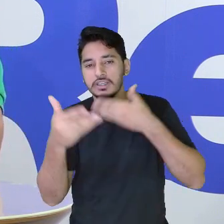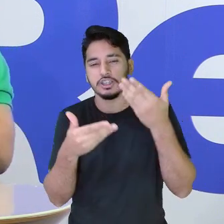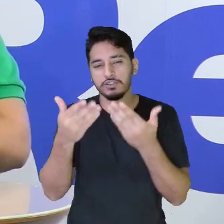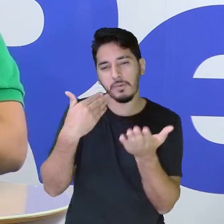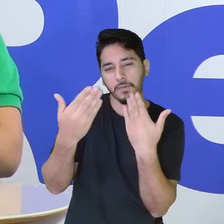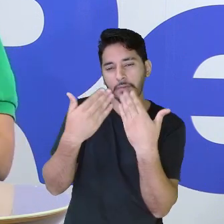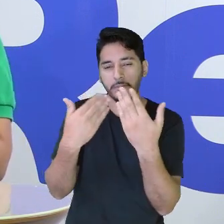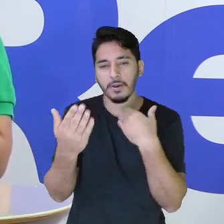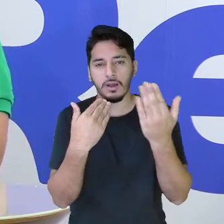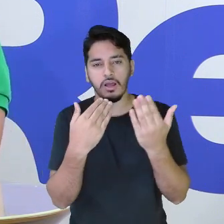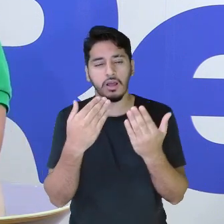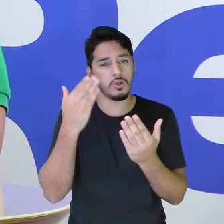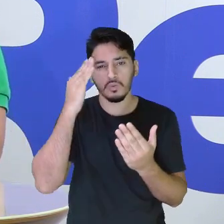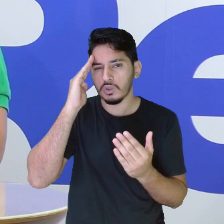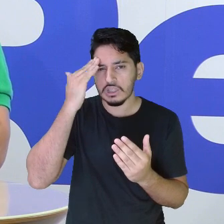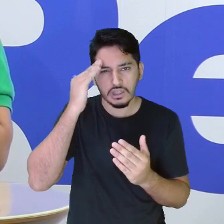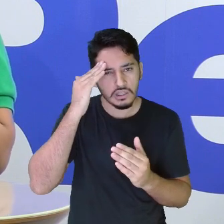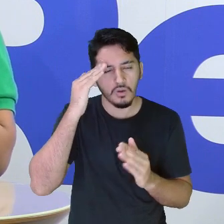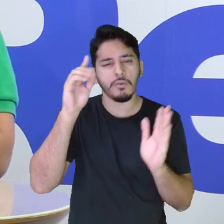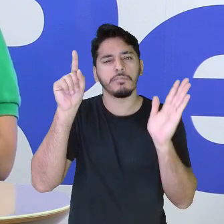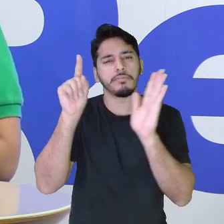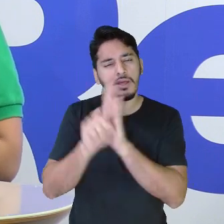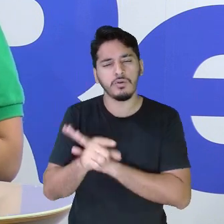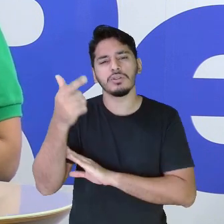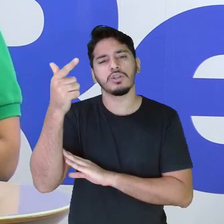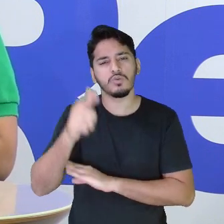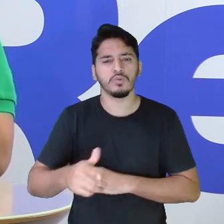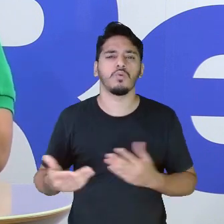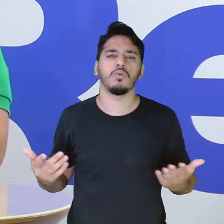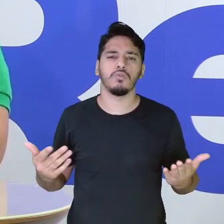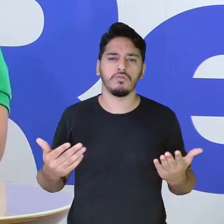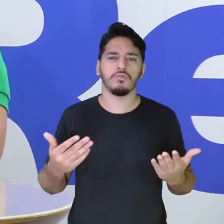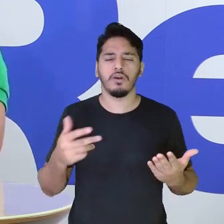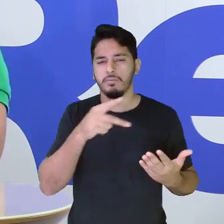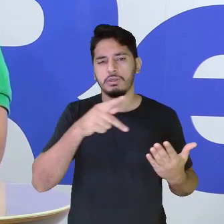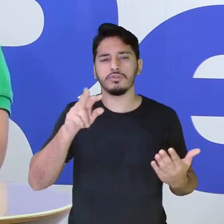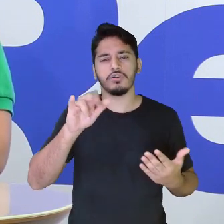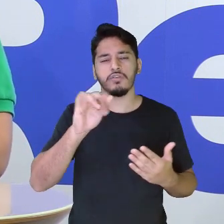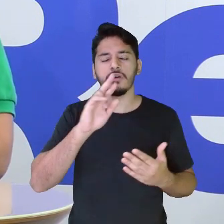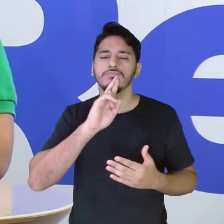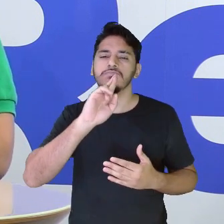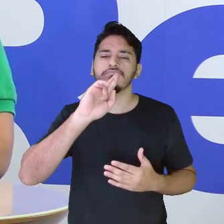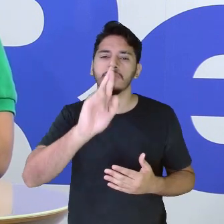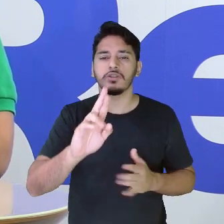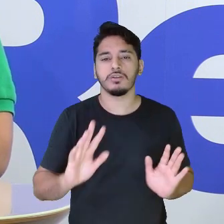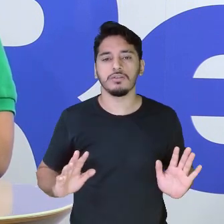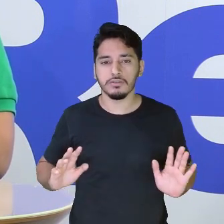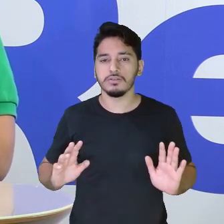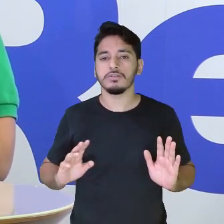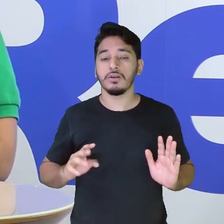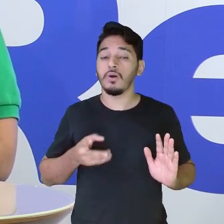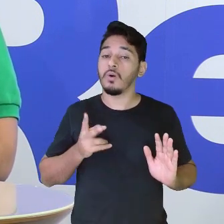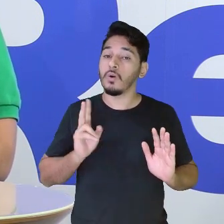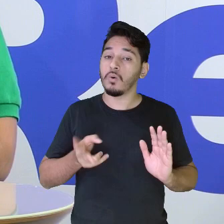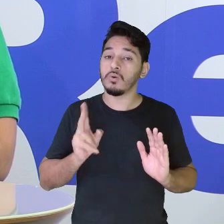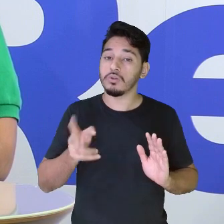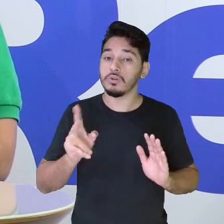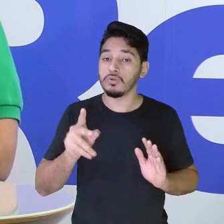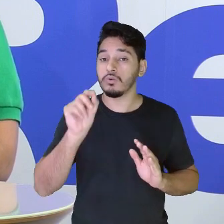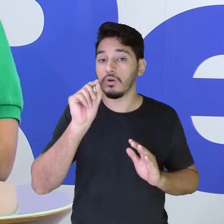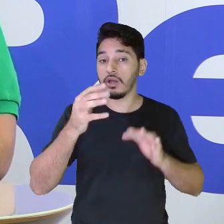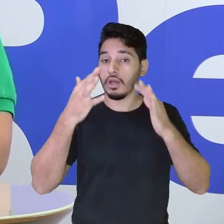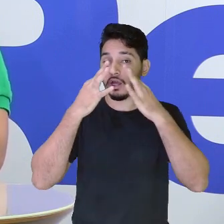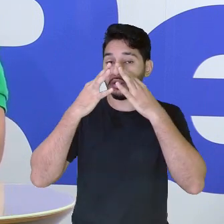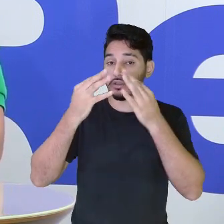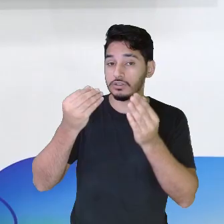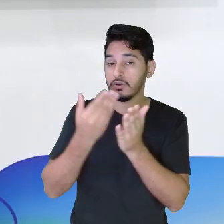respondendo. Não entendeu? Pergunta, com certeza a professora vai ter o maior prazer de tirar todas as tuas dúvidas. Continuem aí atentos na aula,